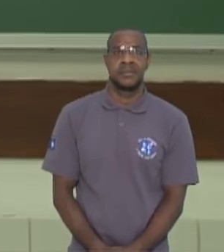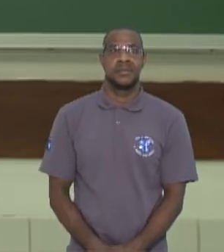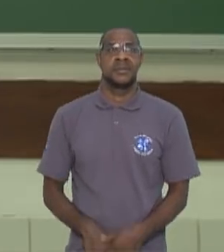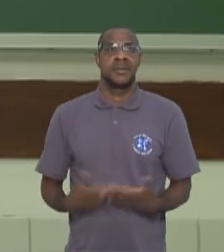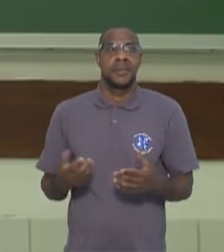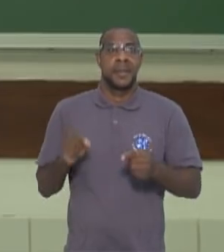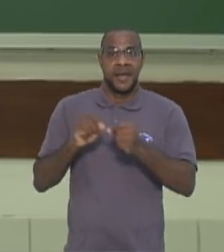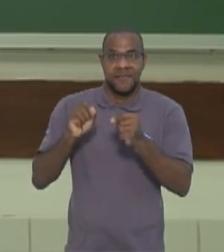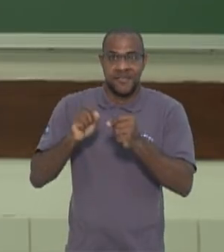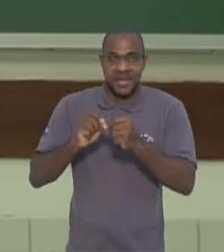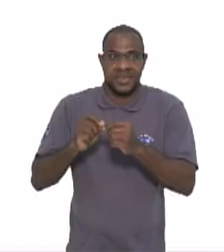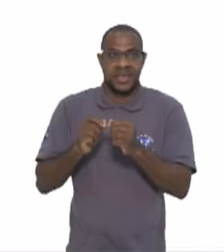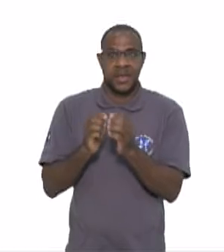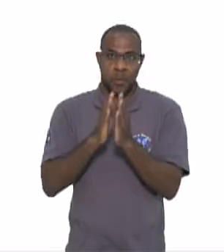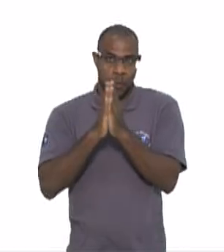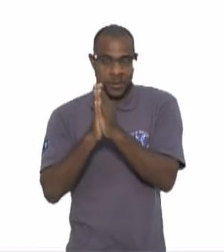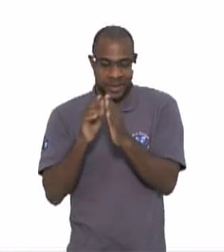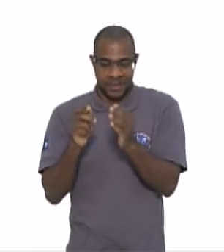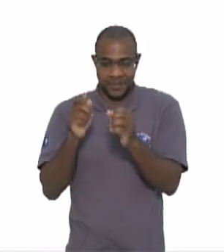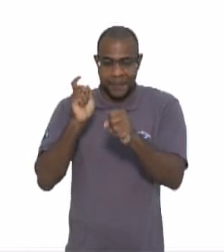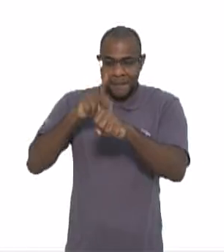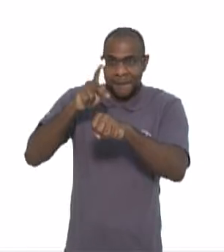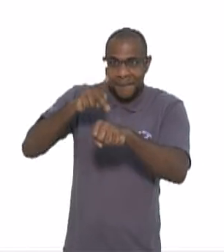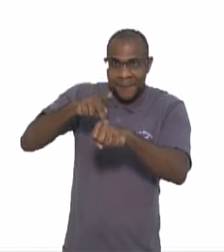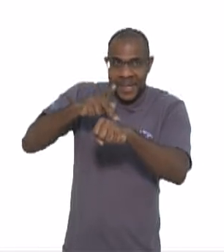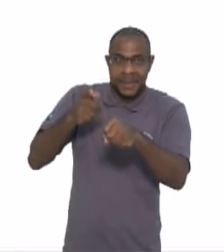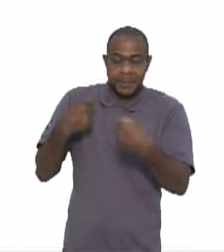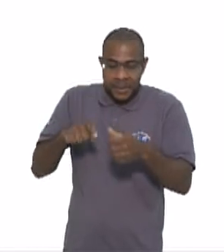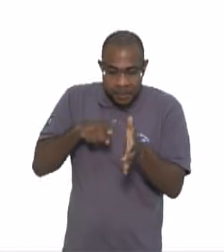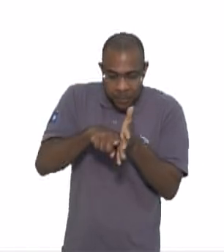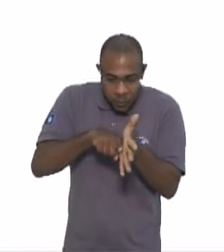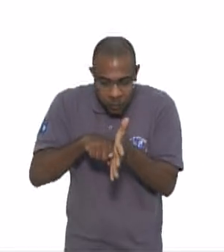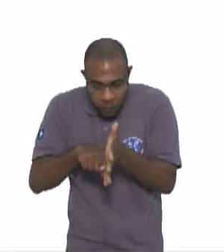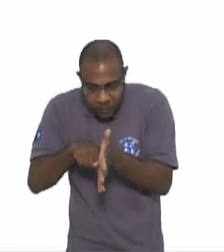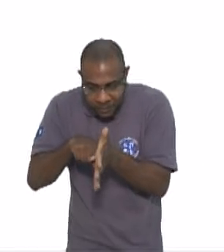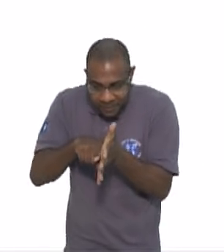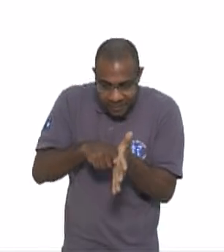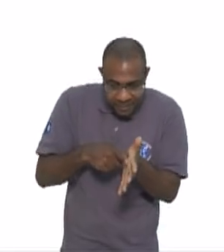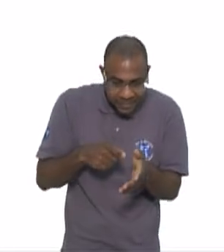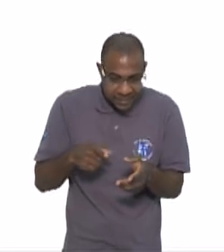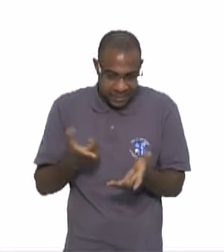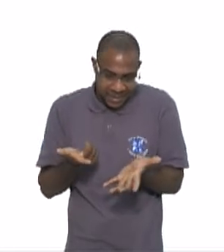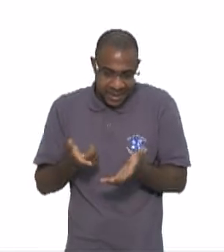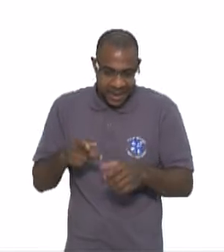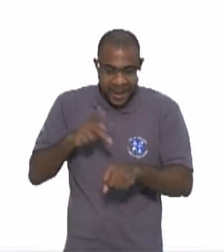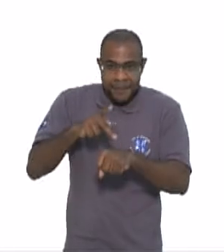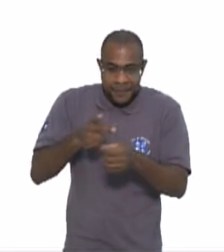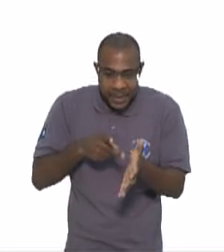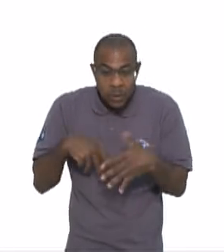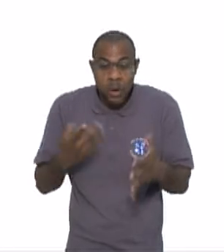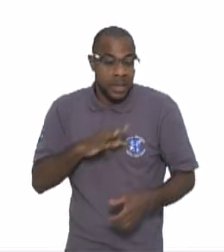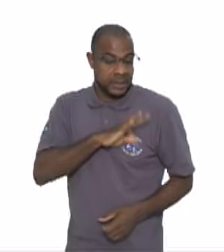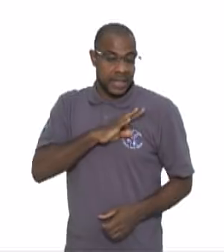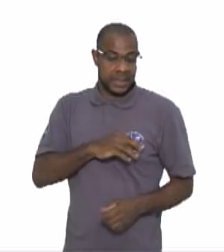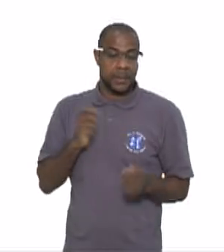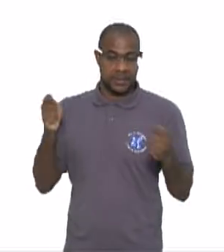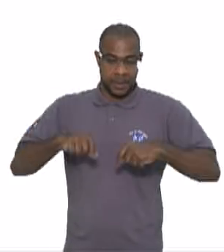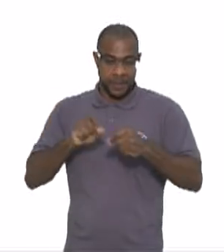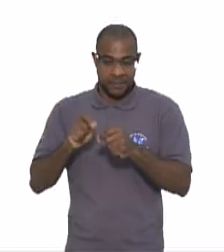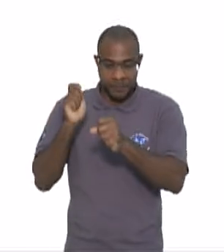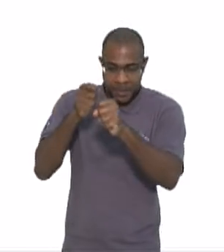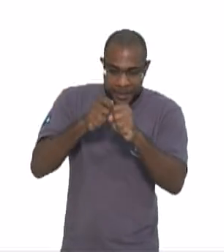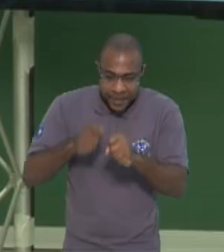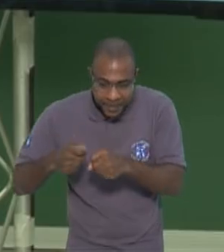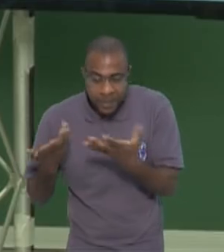Para fazer um muractã, foi preciso buscar dentro do rio uma pedra adequada. Que técnica pode produzir esse muractã? A